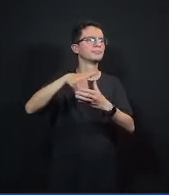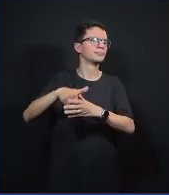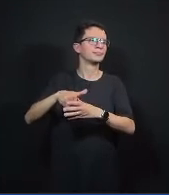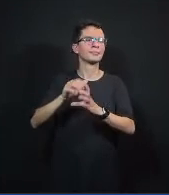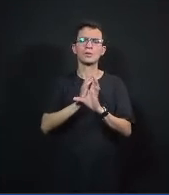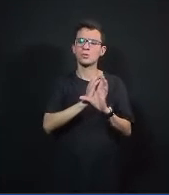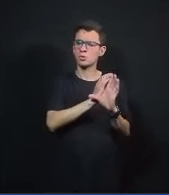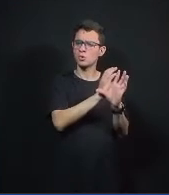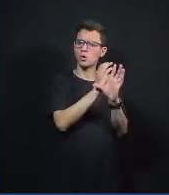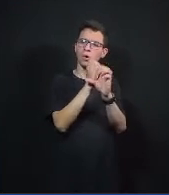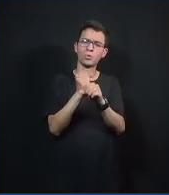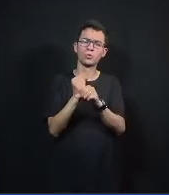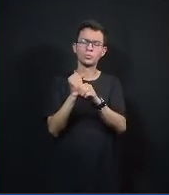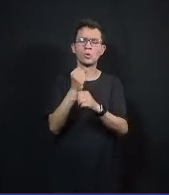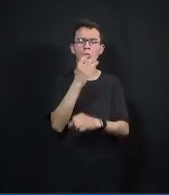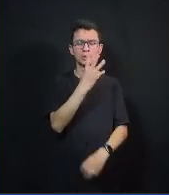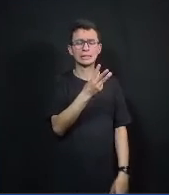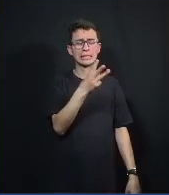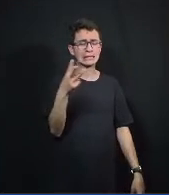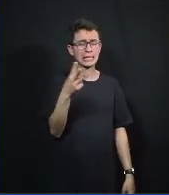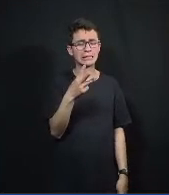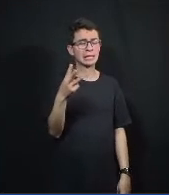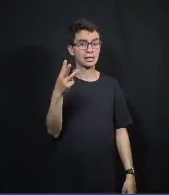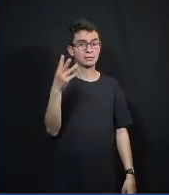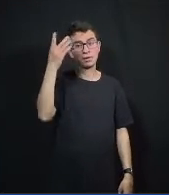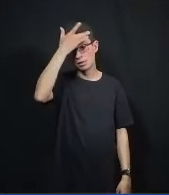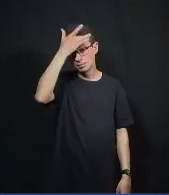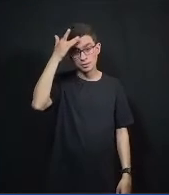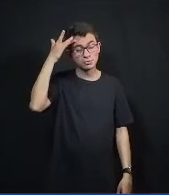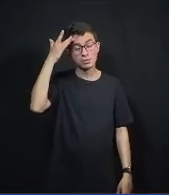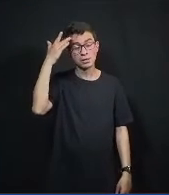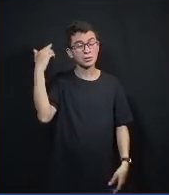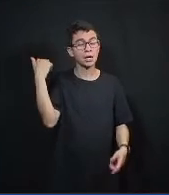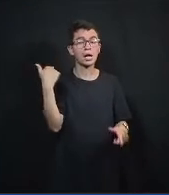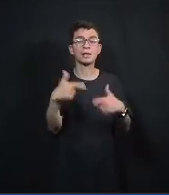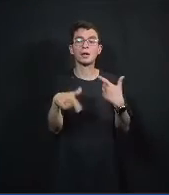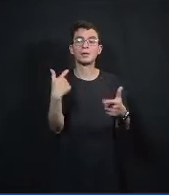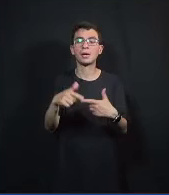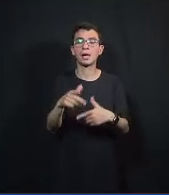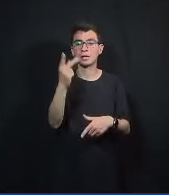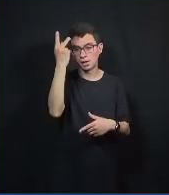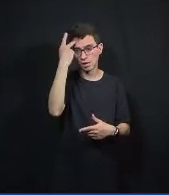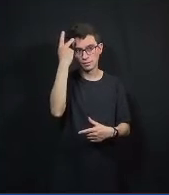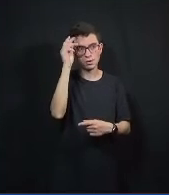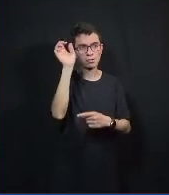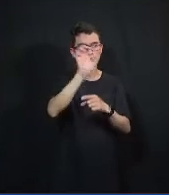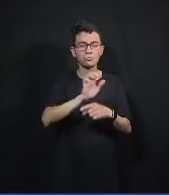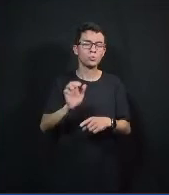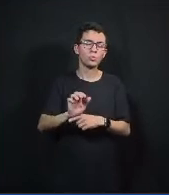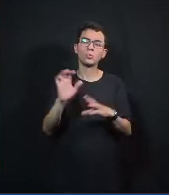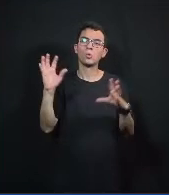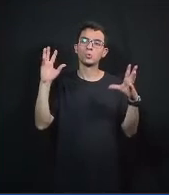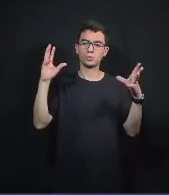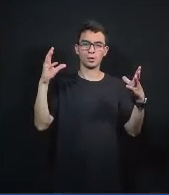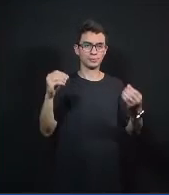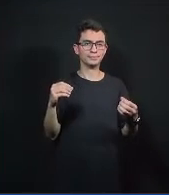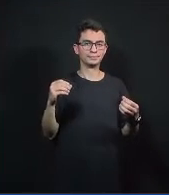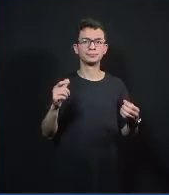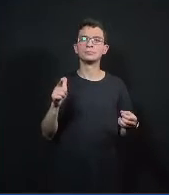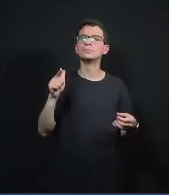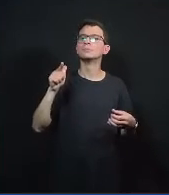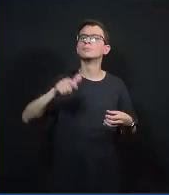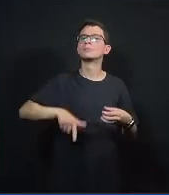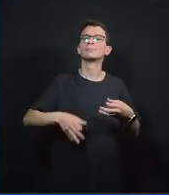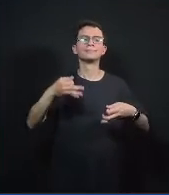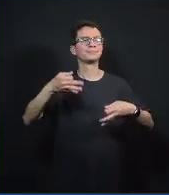433 mil pessoas para trabalhar aqui no estado de São Paulo. Então, uma outra grande preocupação da Justiça Eleitoral Paulista foi